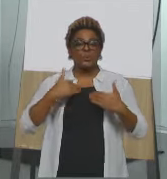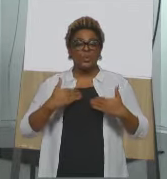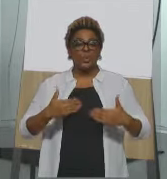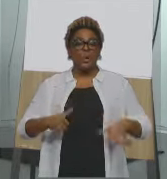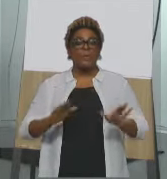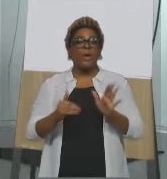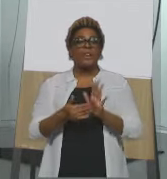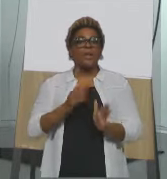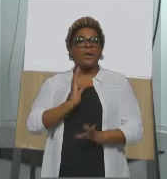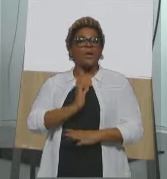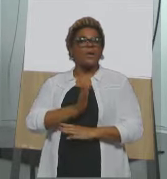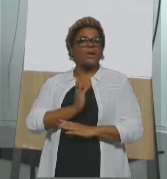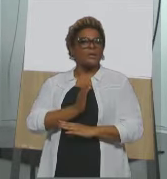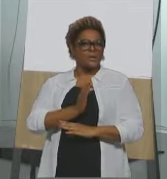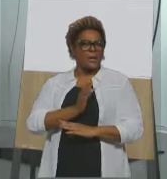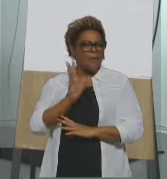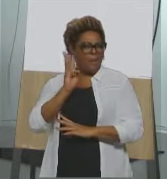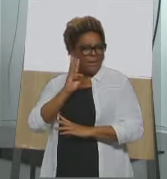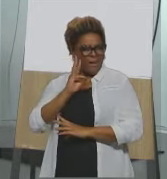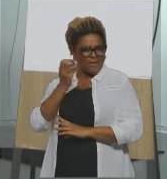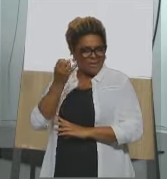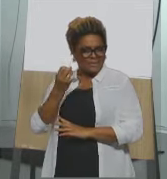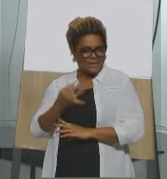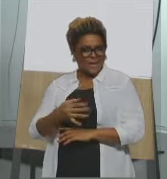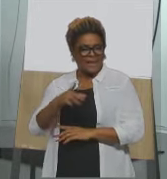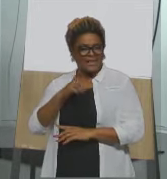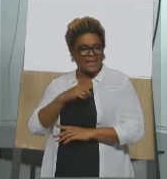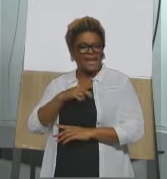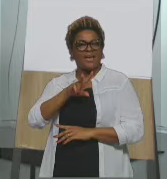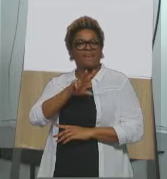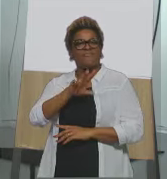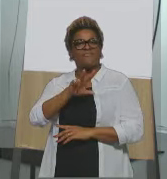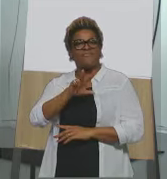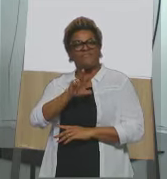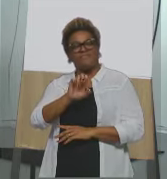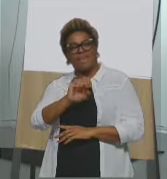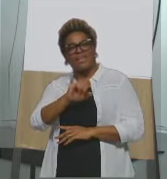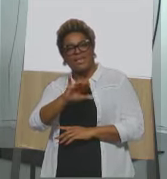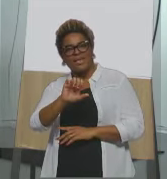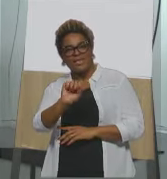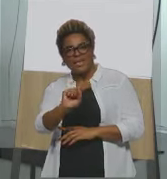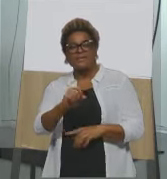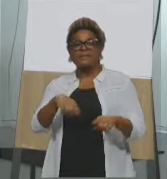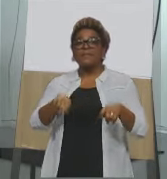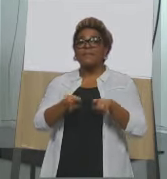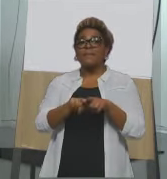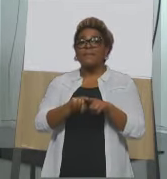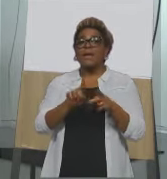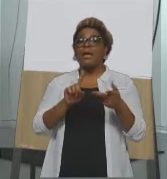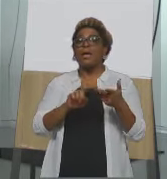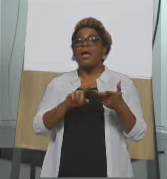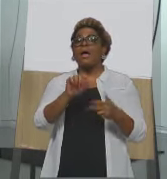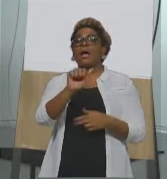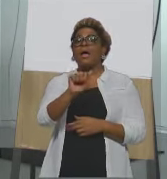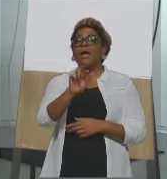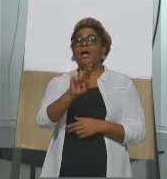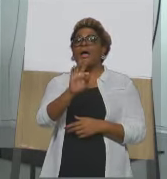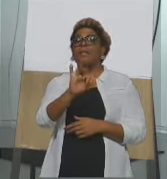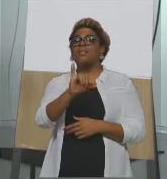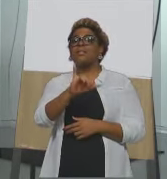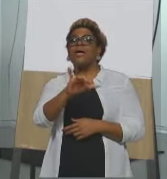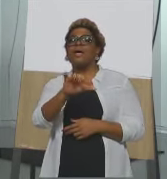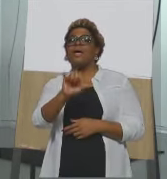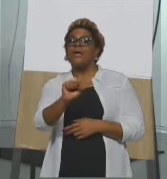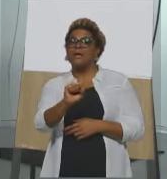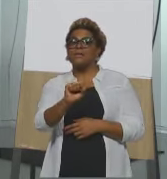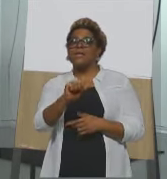para vocês que existem as veias e as artérias. As veias, elas trazem o sangue e as artérias levam o sangue do coração